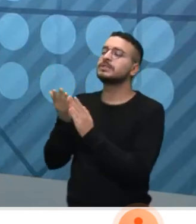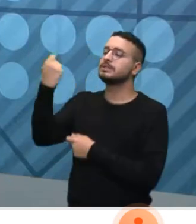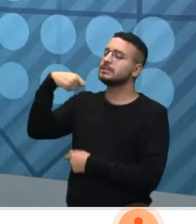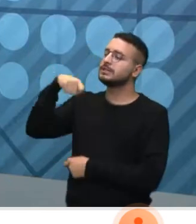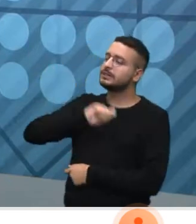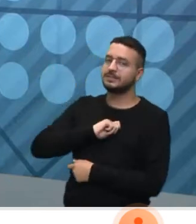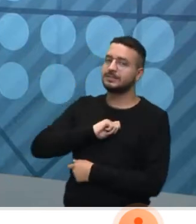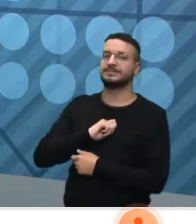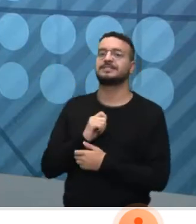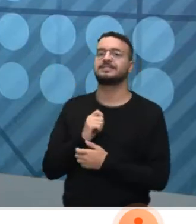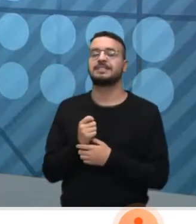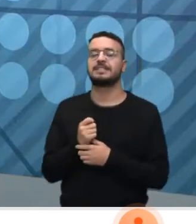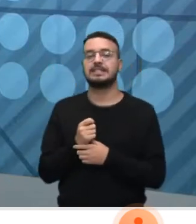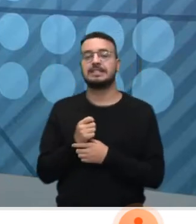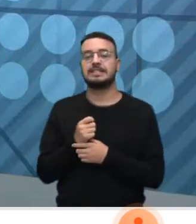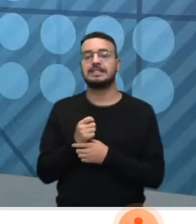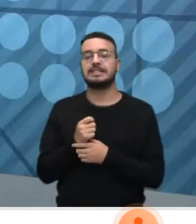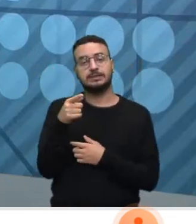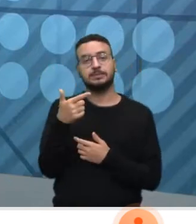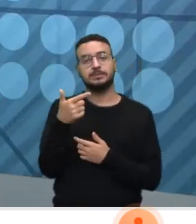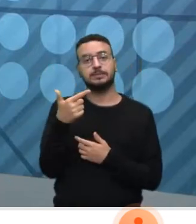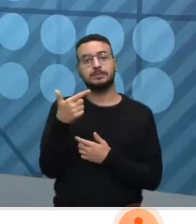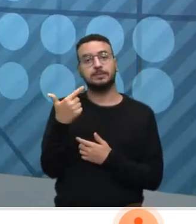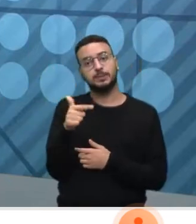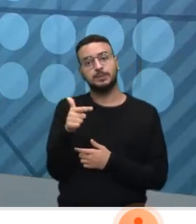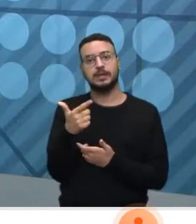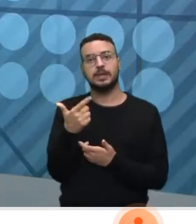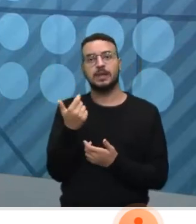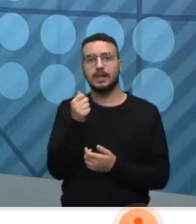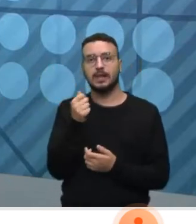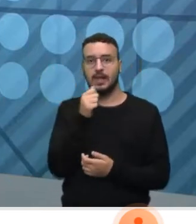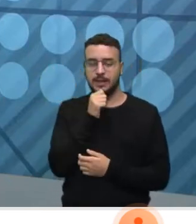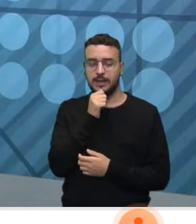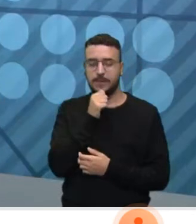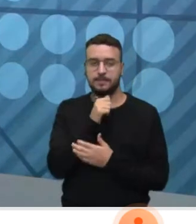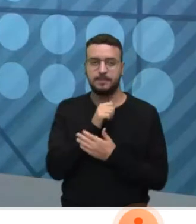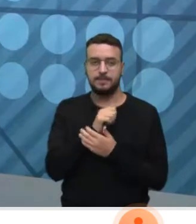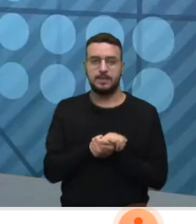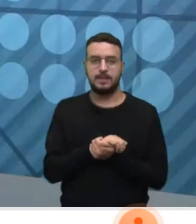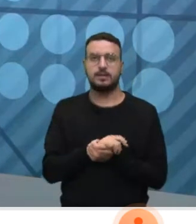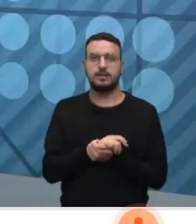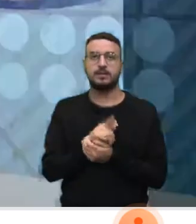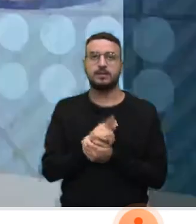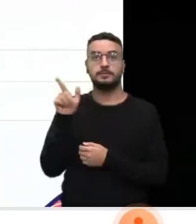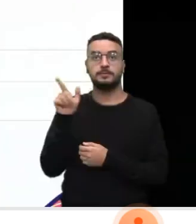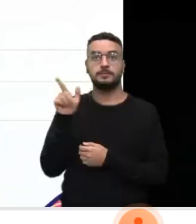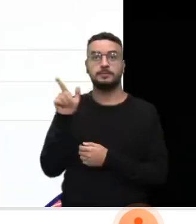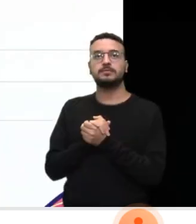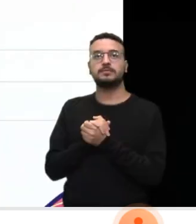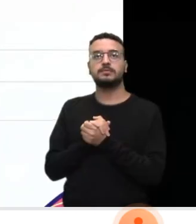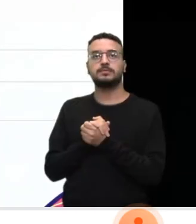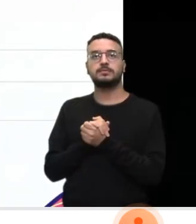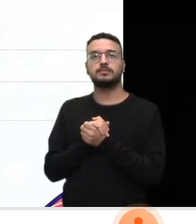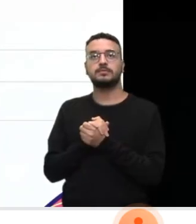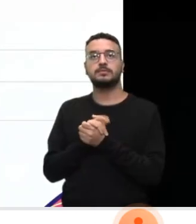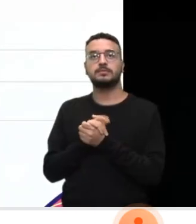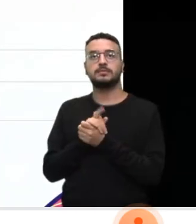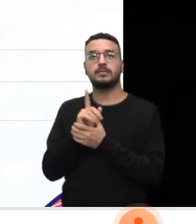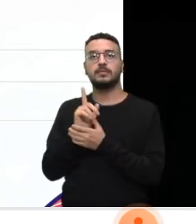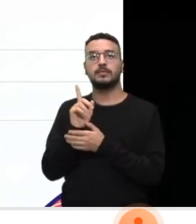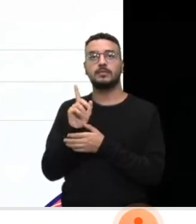não tenha ainda. Vou colocar para você agora a unidade